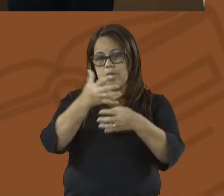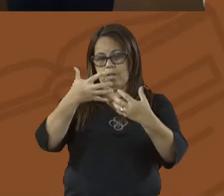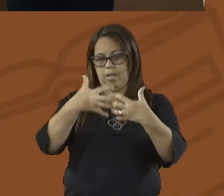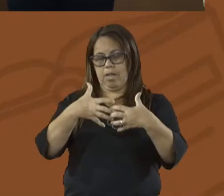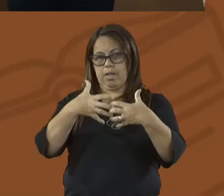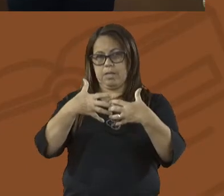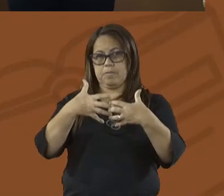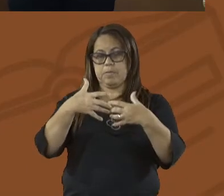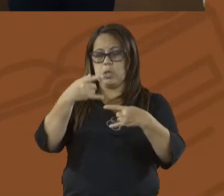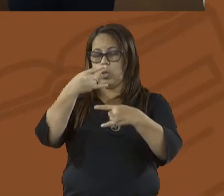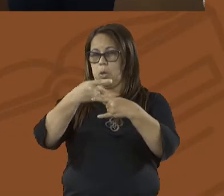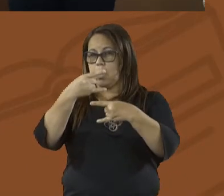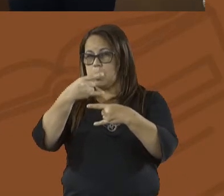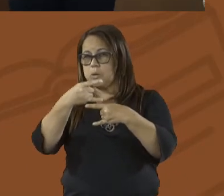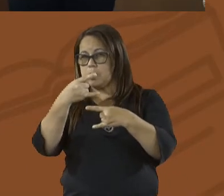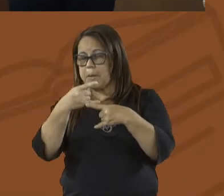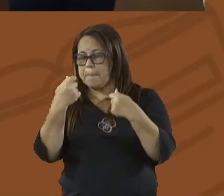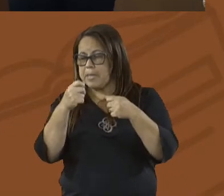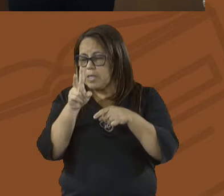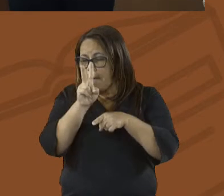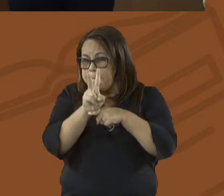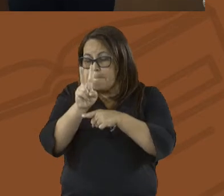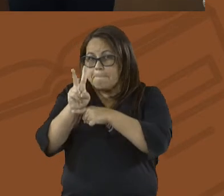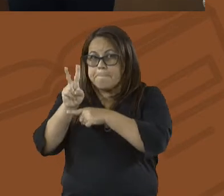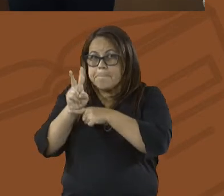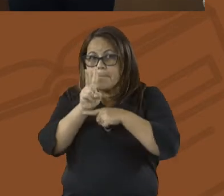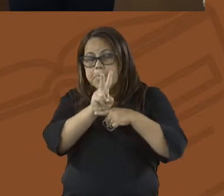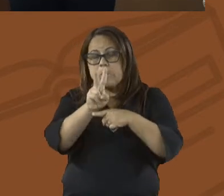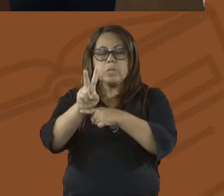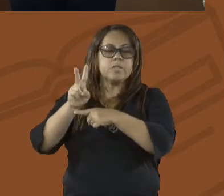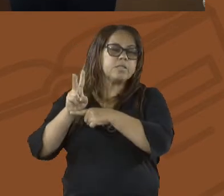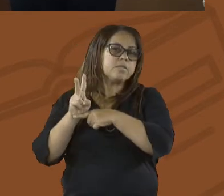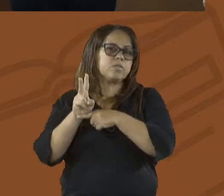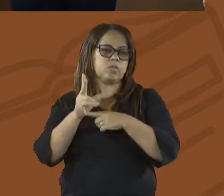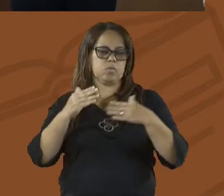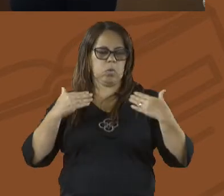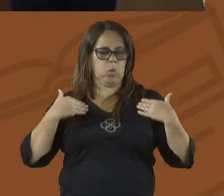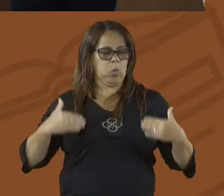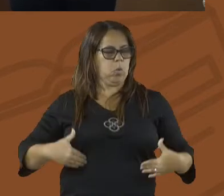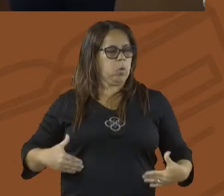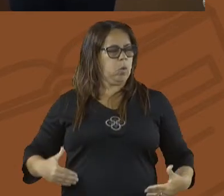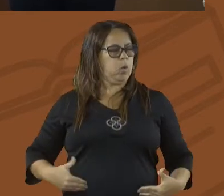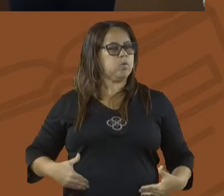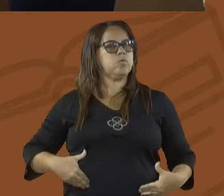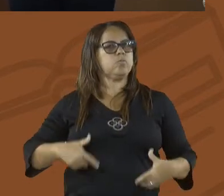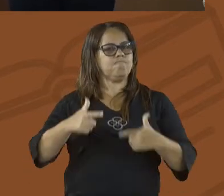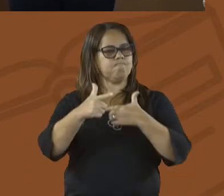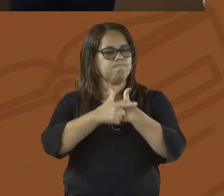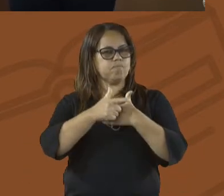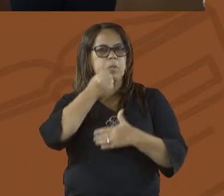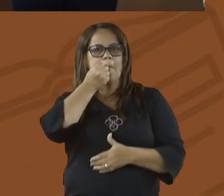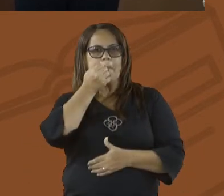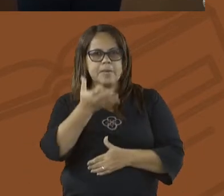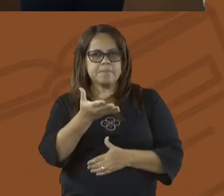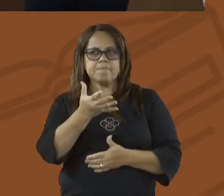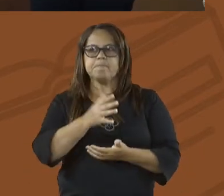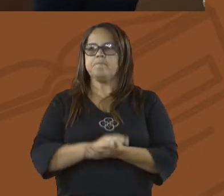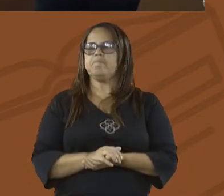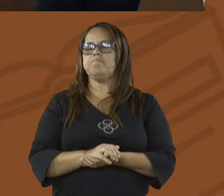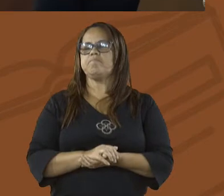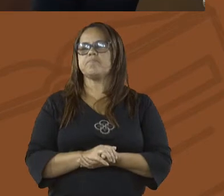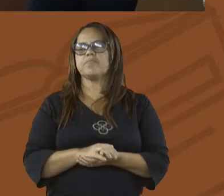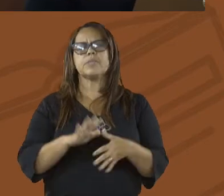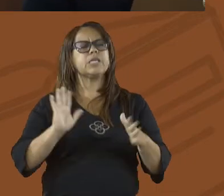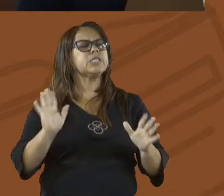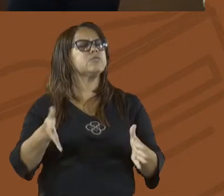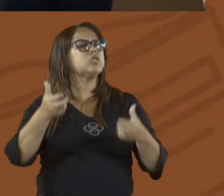vertebral, certo? Ele tem que ficar bem protegidozinho para poder nosso corpo, né, trabalhar direitinho. Então, aí,